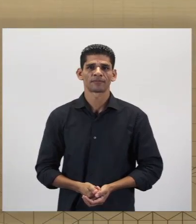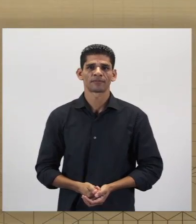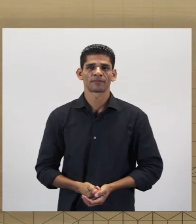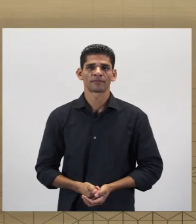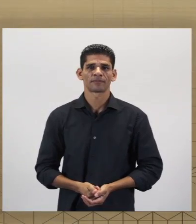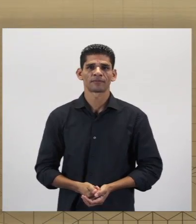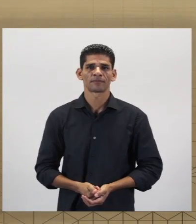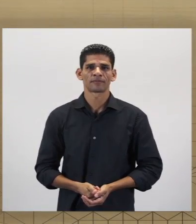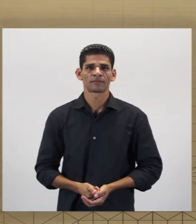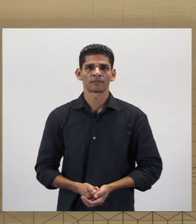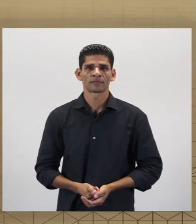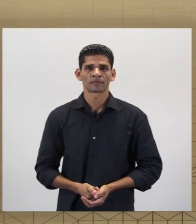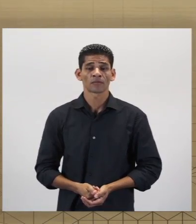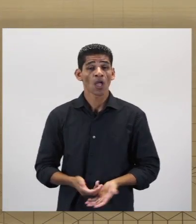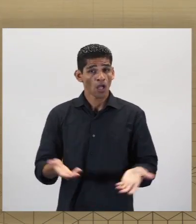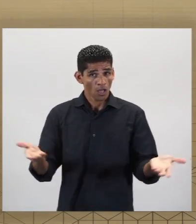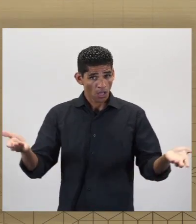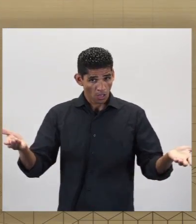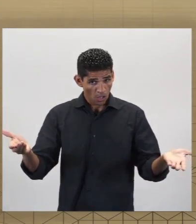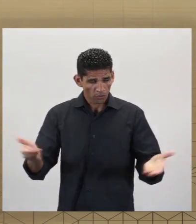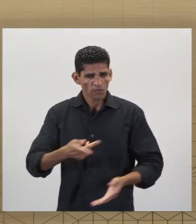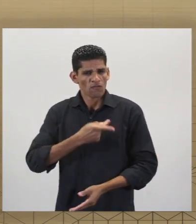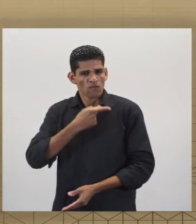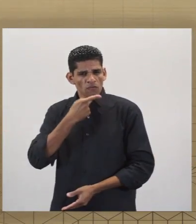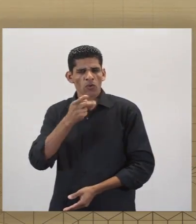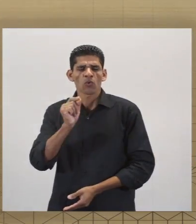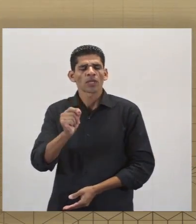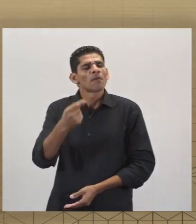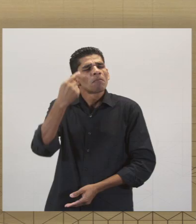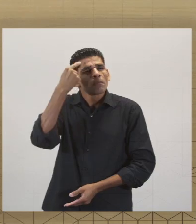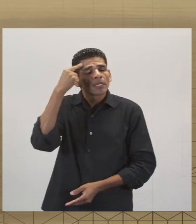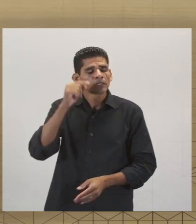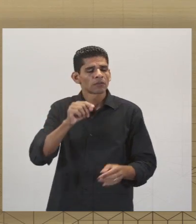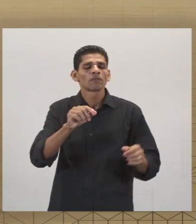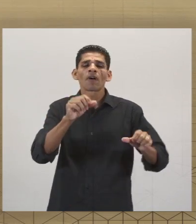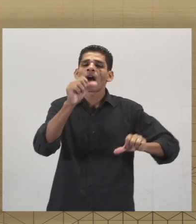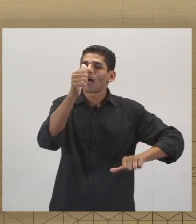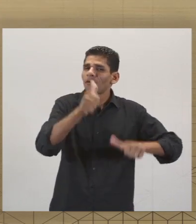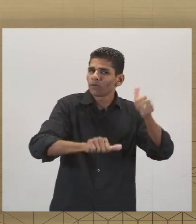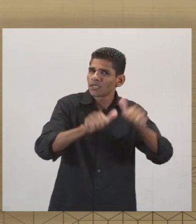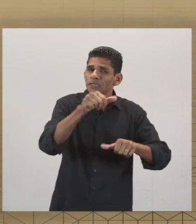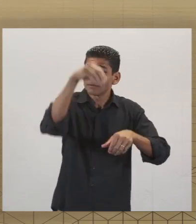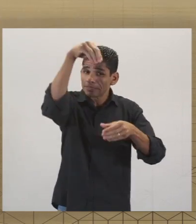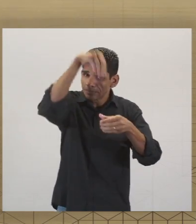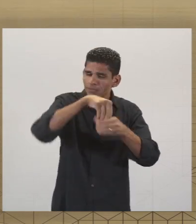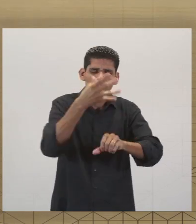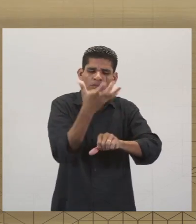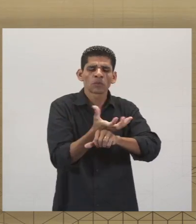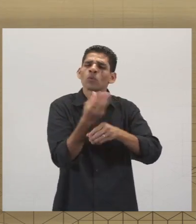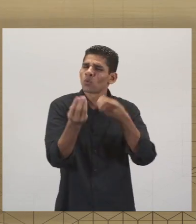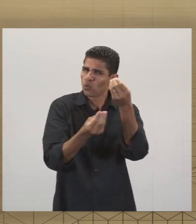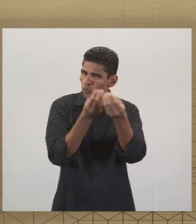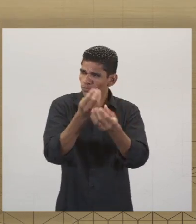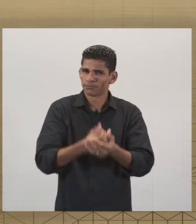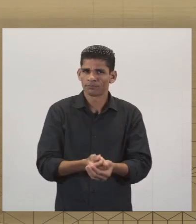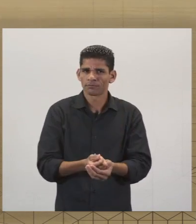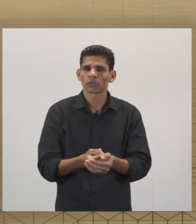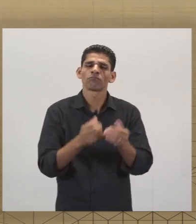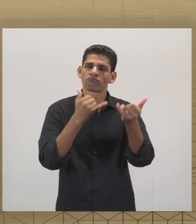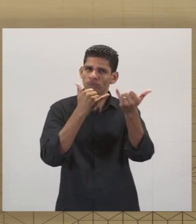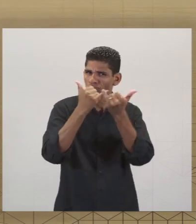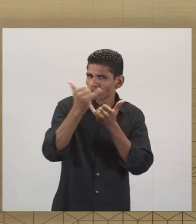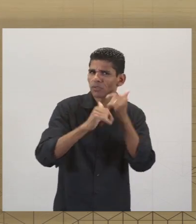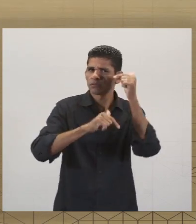Vou falar um pouquinho para você sobre como vai funcionar o sistema de avaliação dentro da nossa disciplina. No decorrer das atividades, as